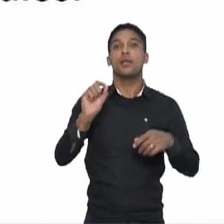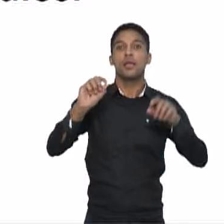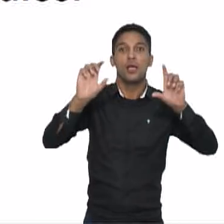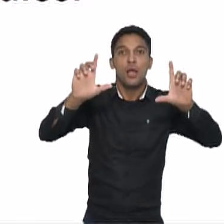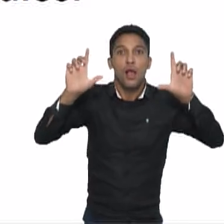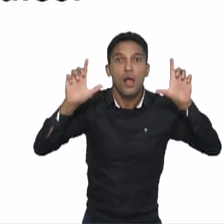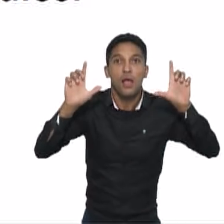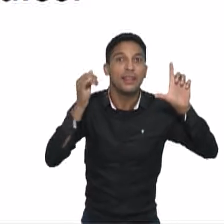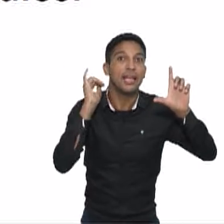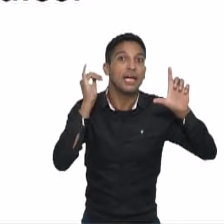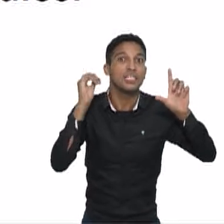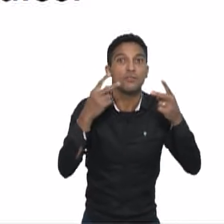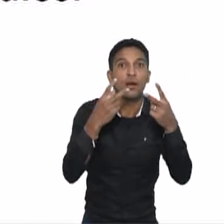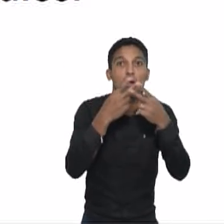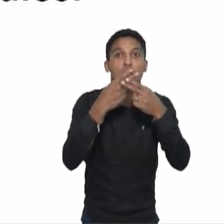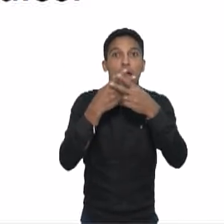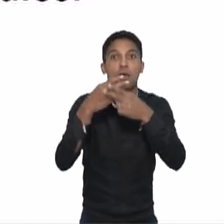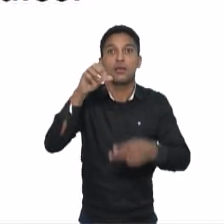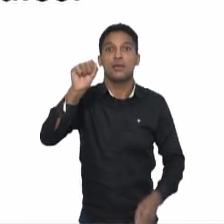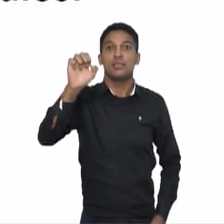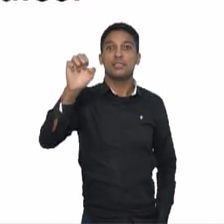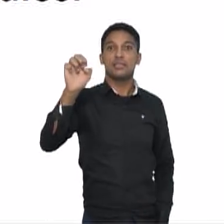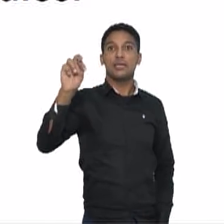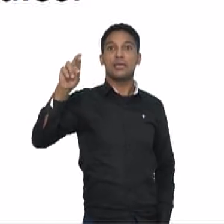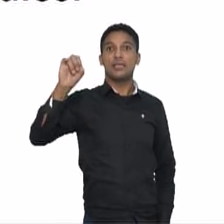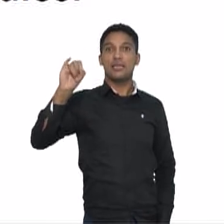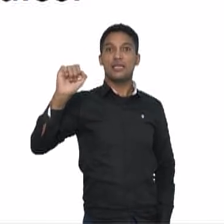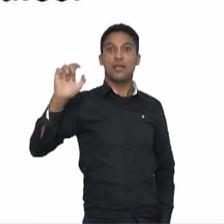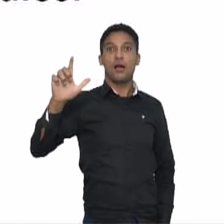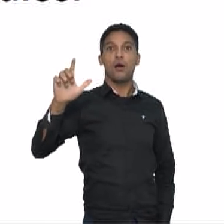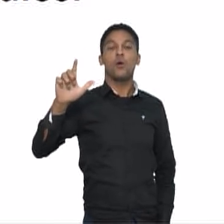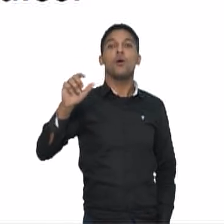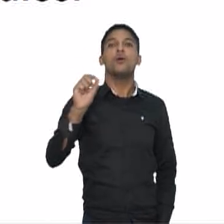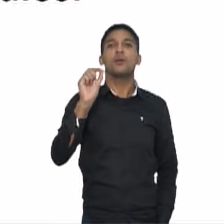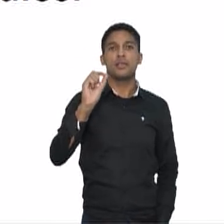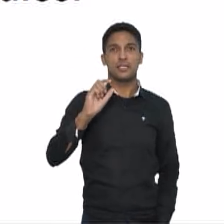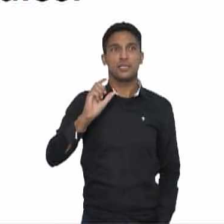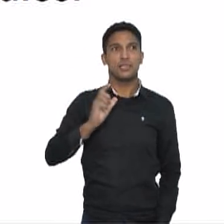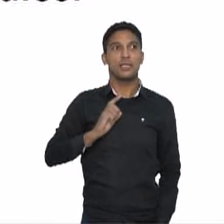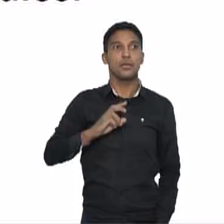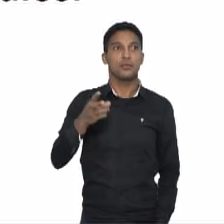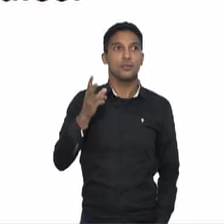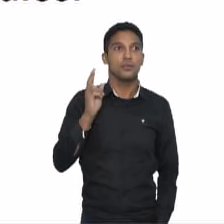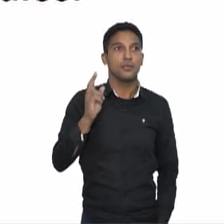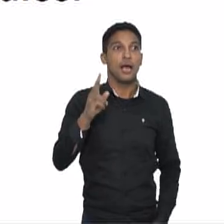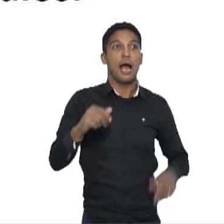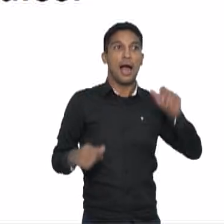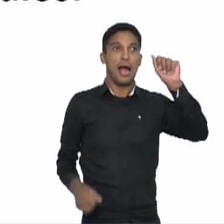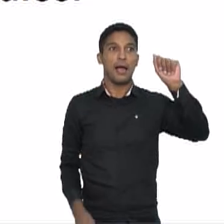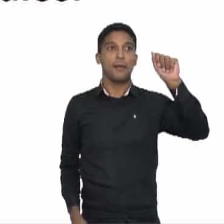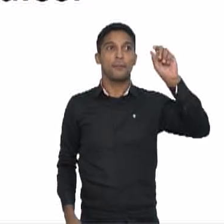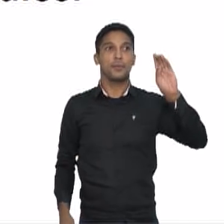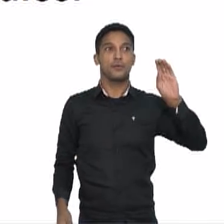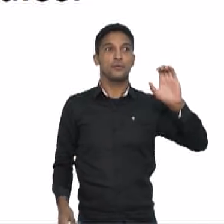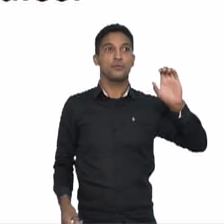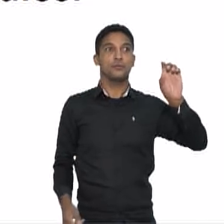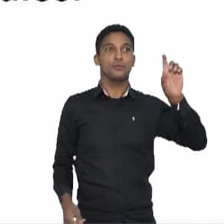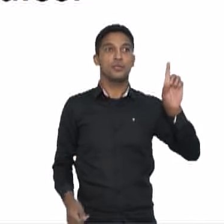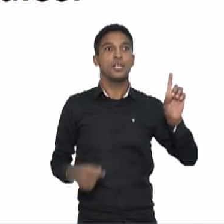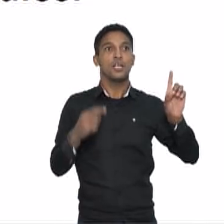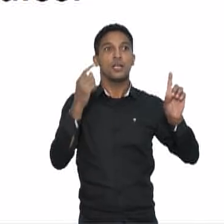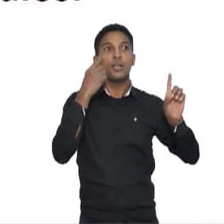A, há sempre um mocinho e um bandido? B, está presente nos filmes, mas somente naqueles que não